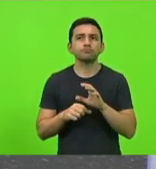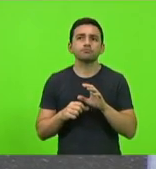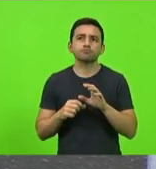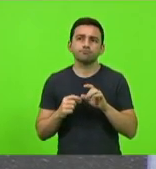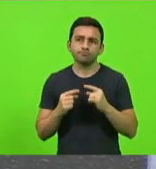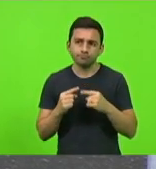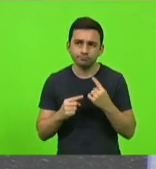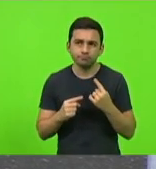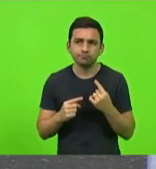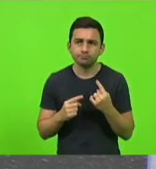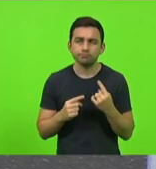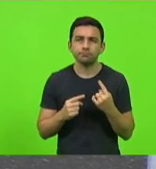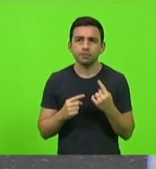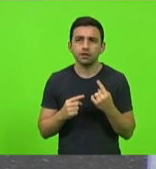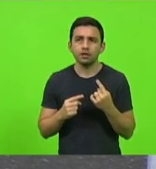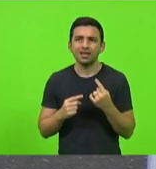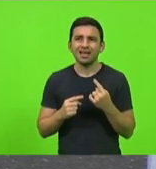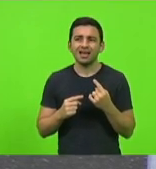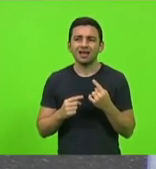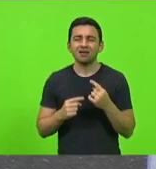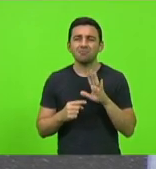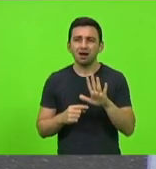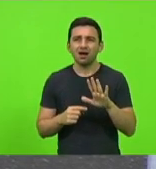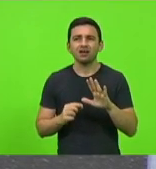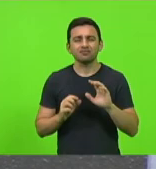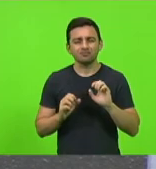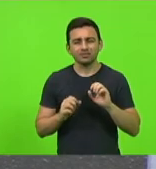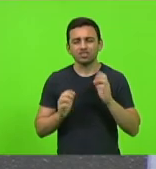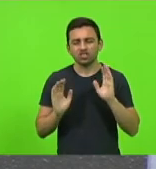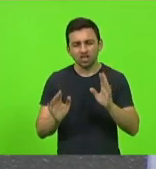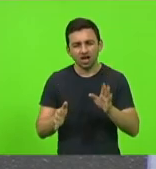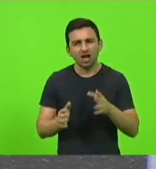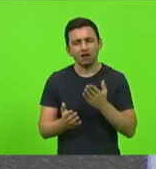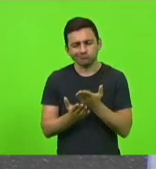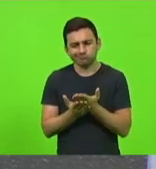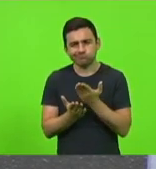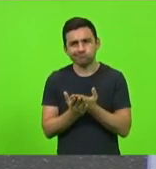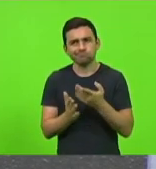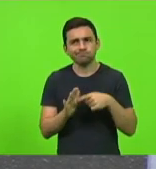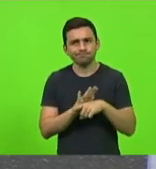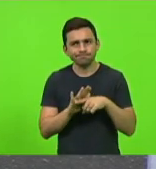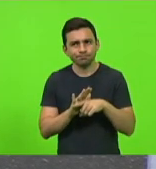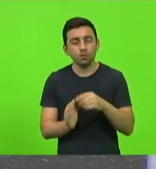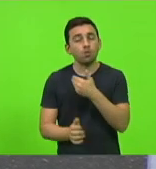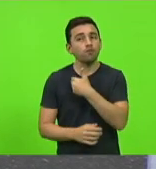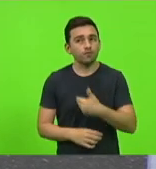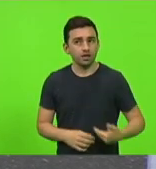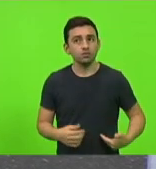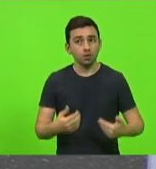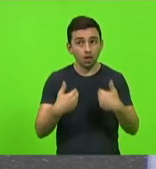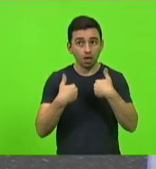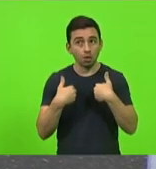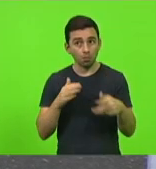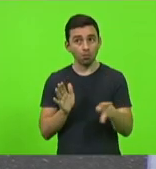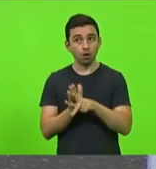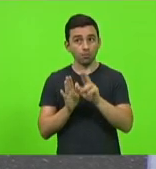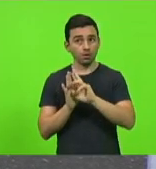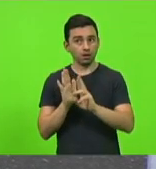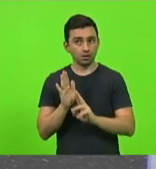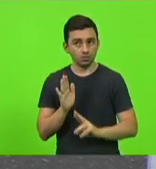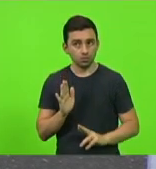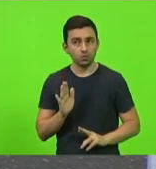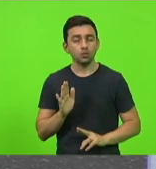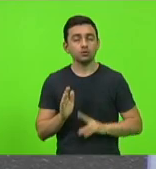origem, mas ele foi exaustivamente tratado no âmbito do governo, eu próprio fui o relator na Comissão